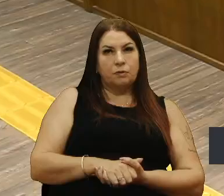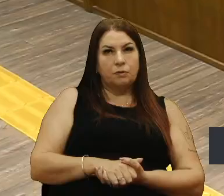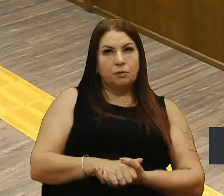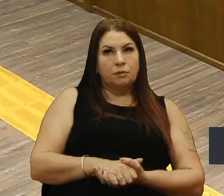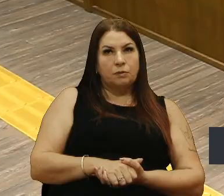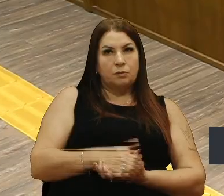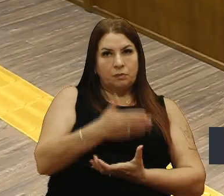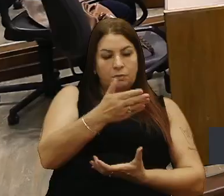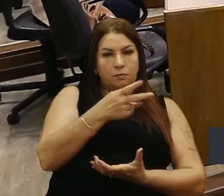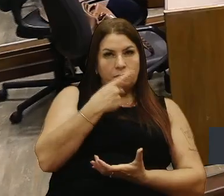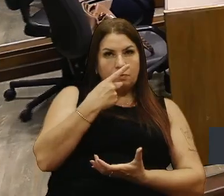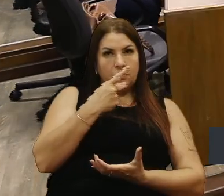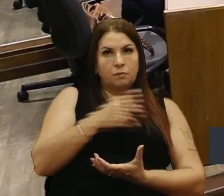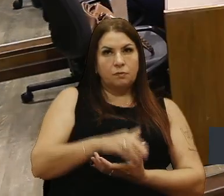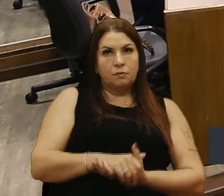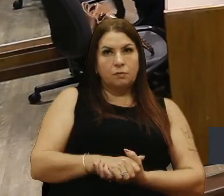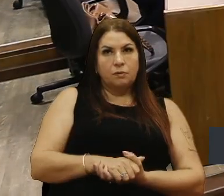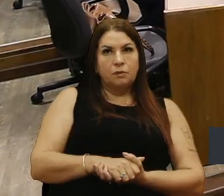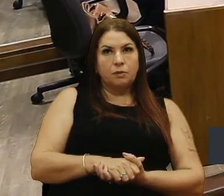tem a palavra.